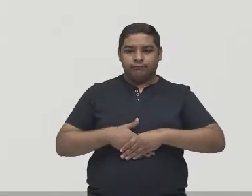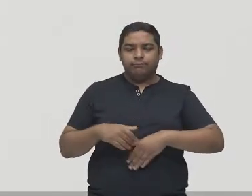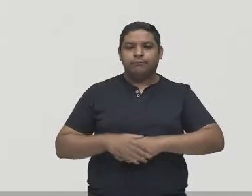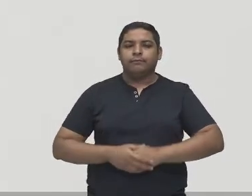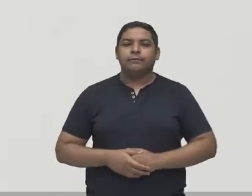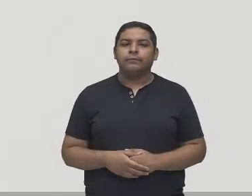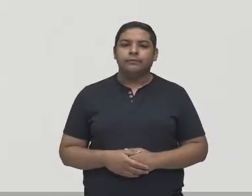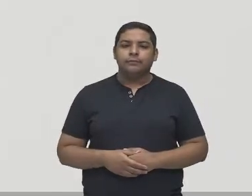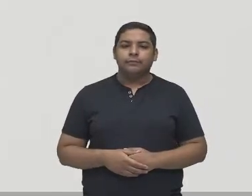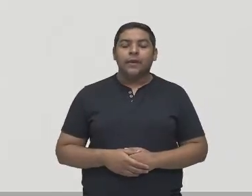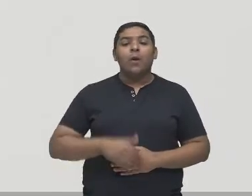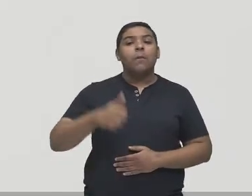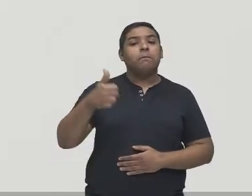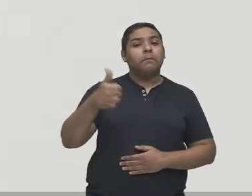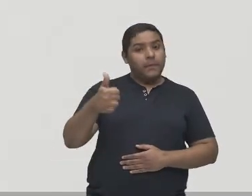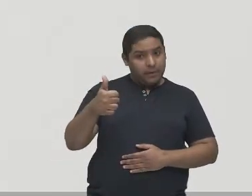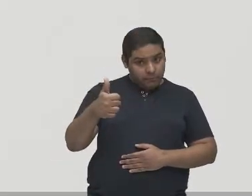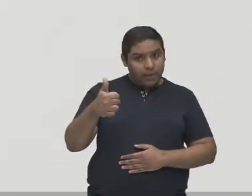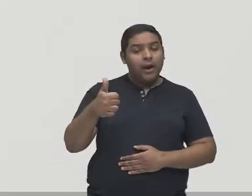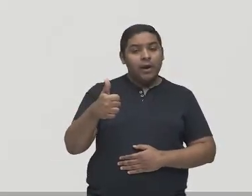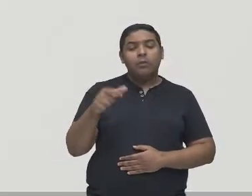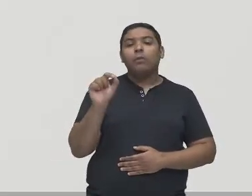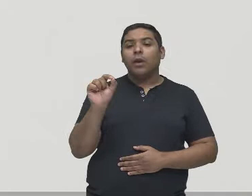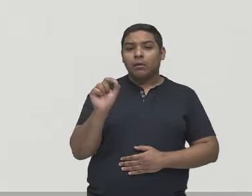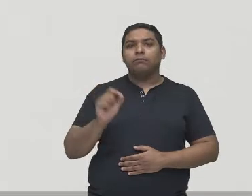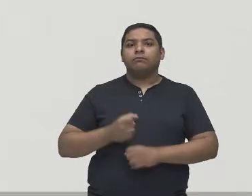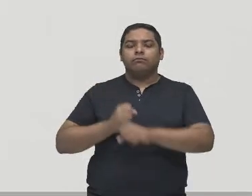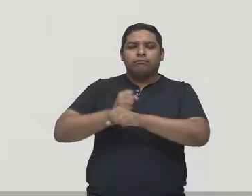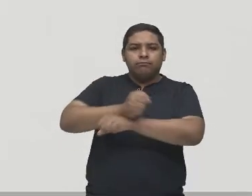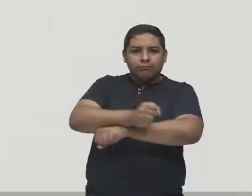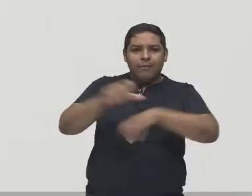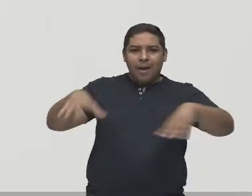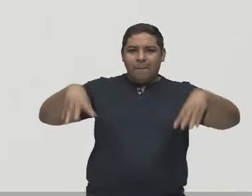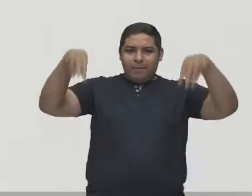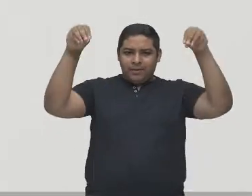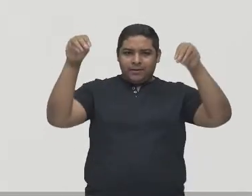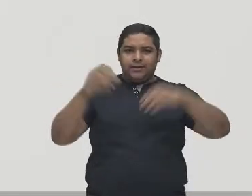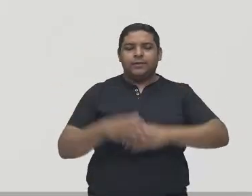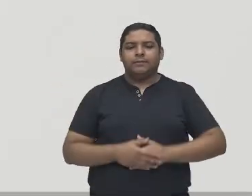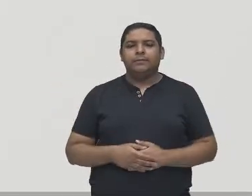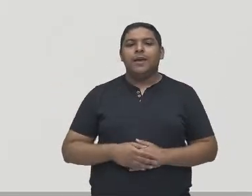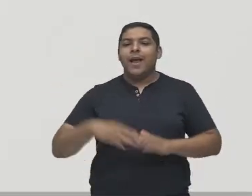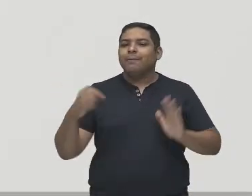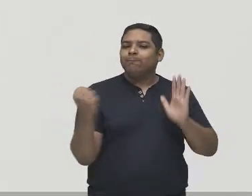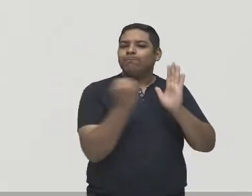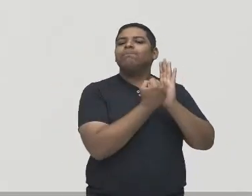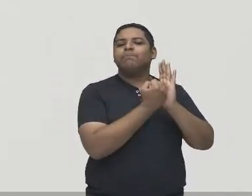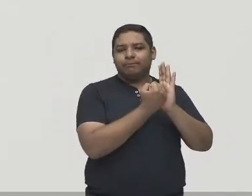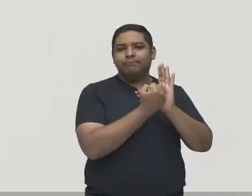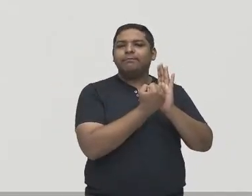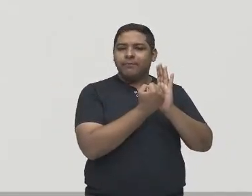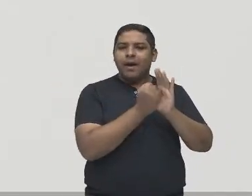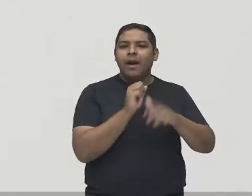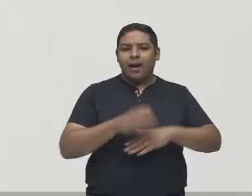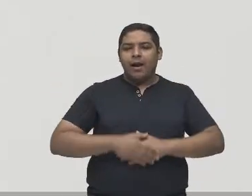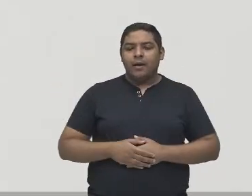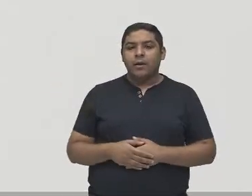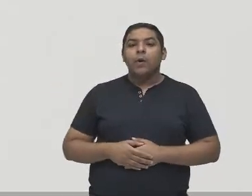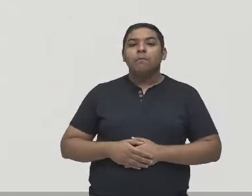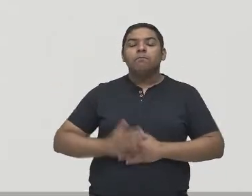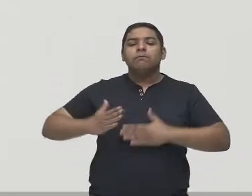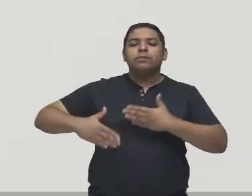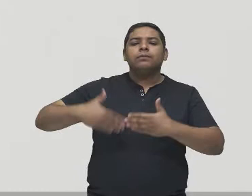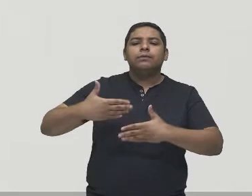lá. O primeiro alvo, como vocês já viram, foi a Bastilha. Então ela marca o início do processo revolucionário, pois era uma simbologia